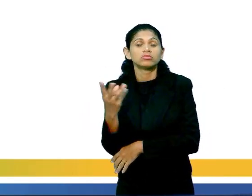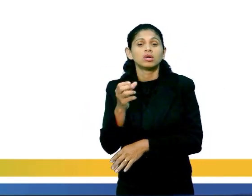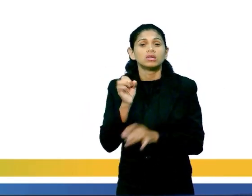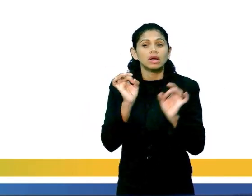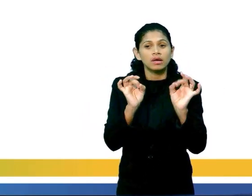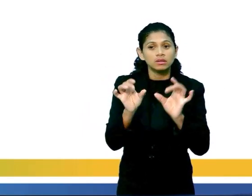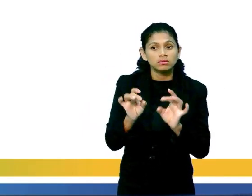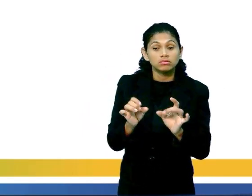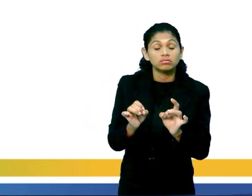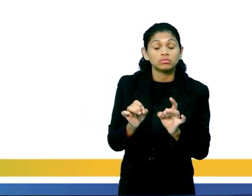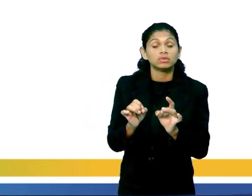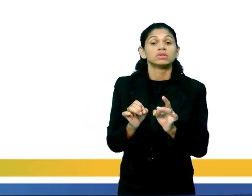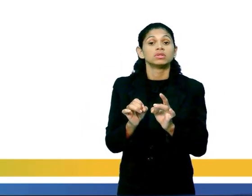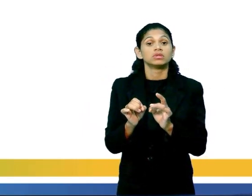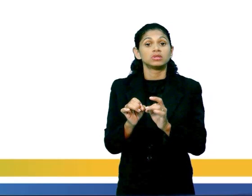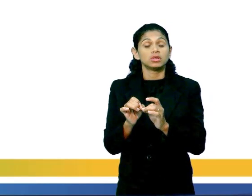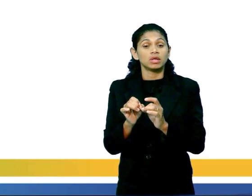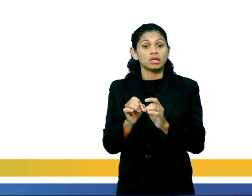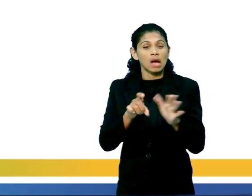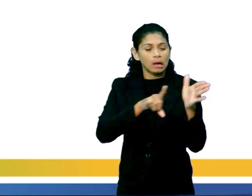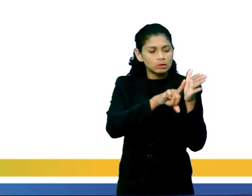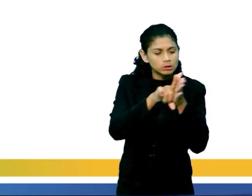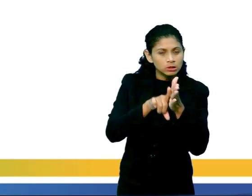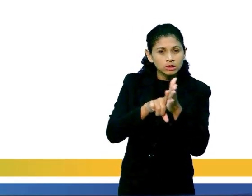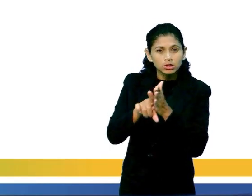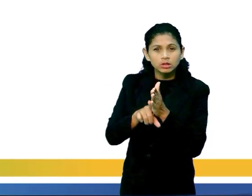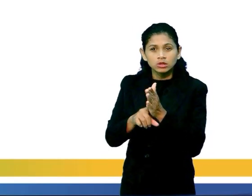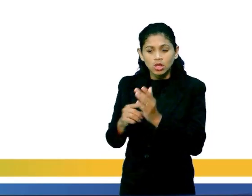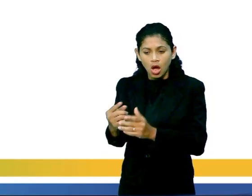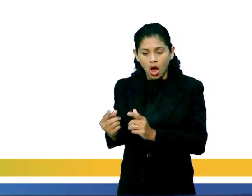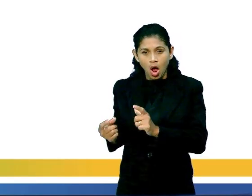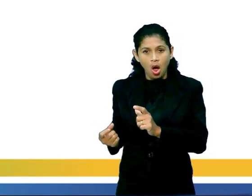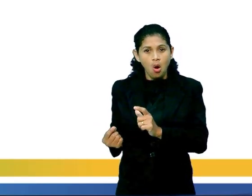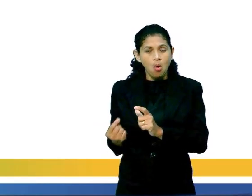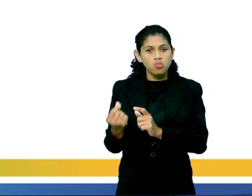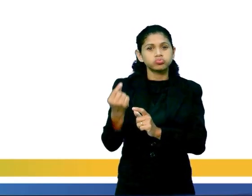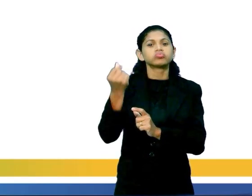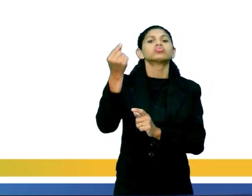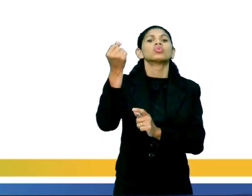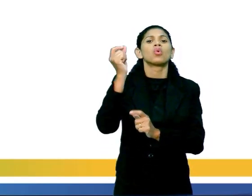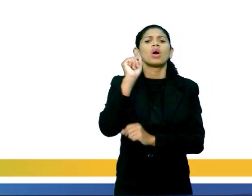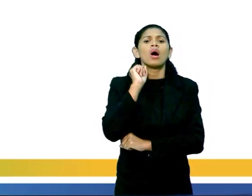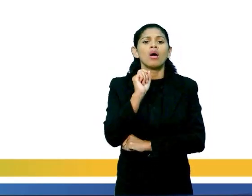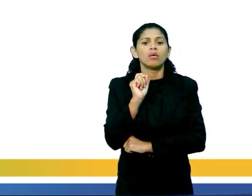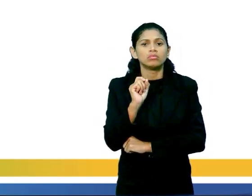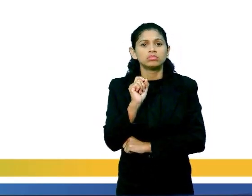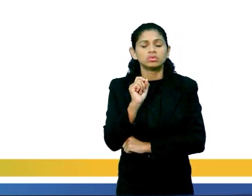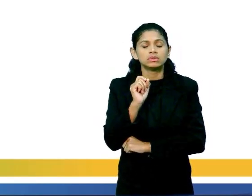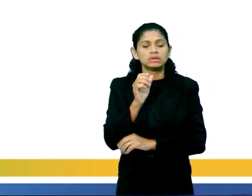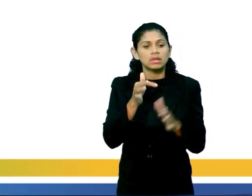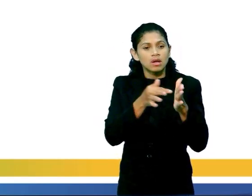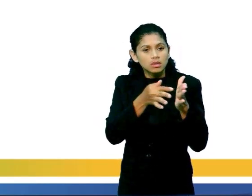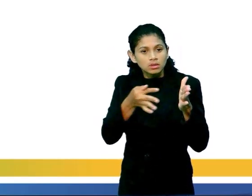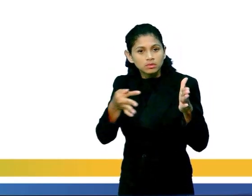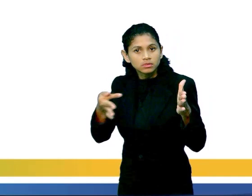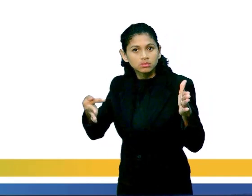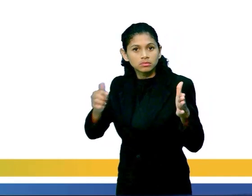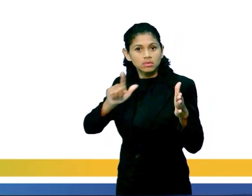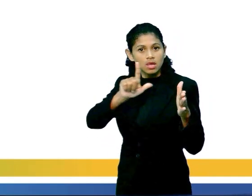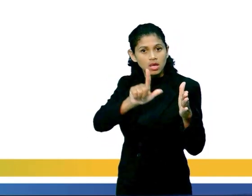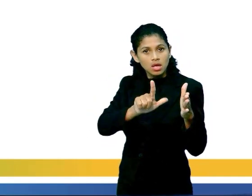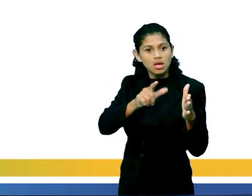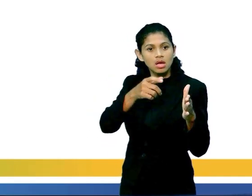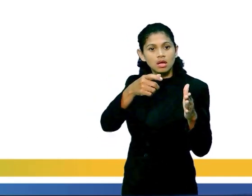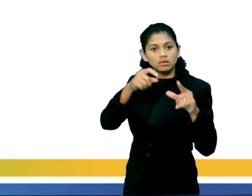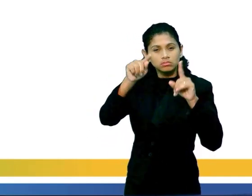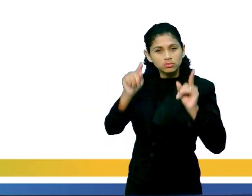que o lucro L com a venda de barras de chocolate é expresso pela função L de x é igual a